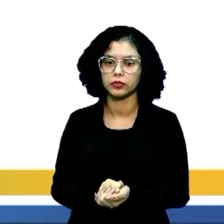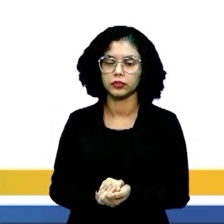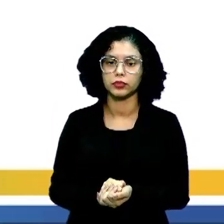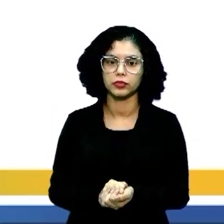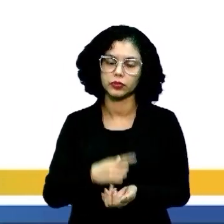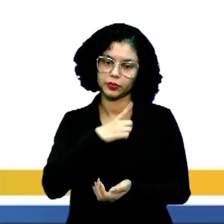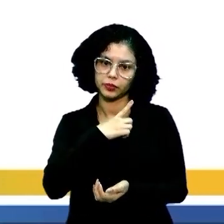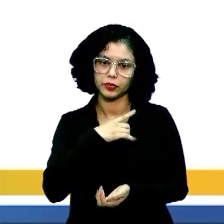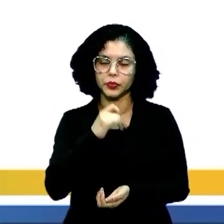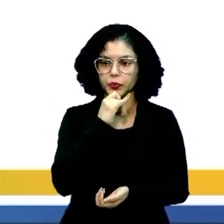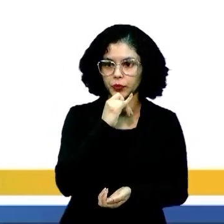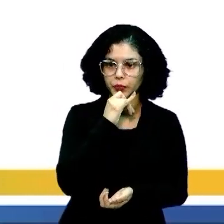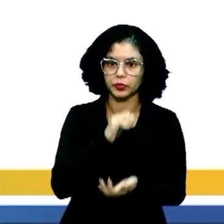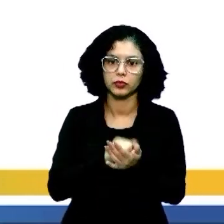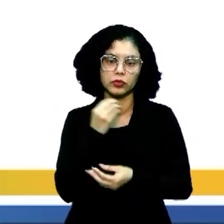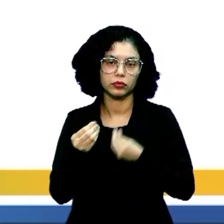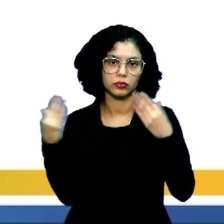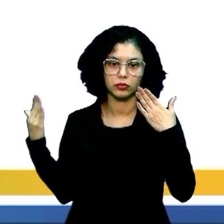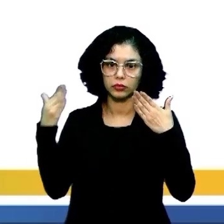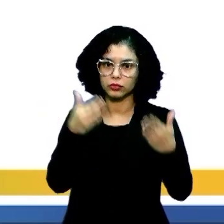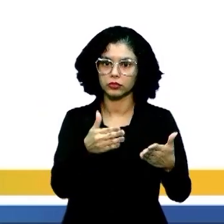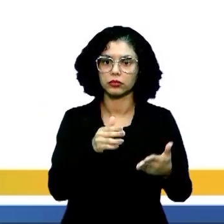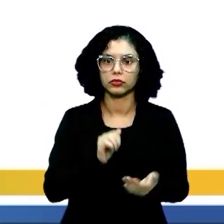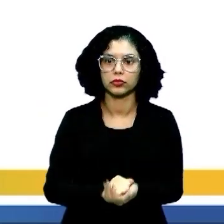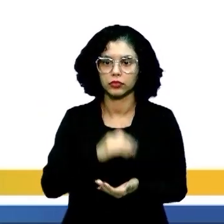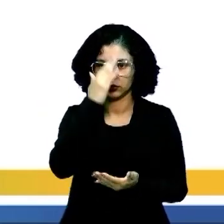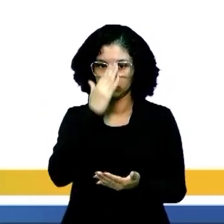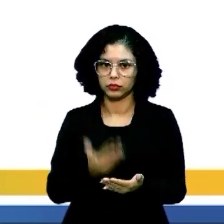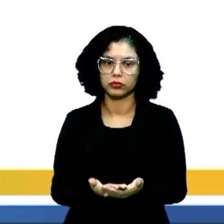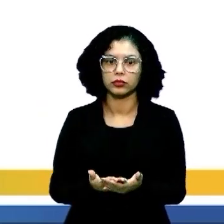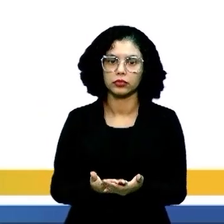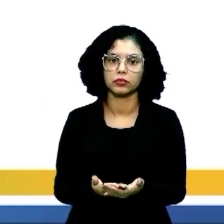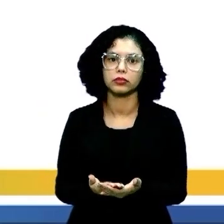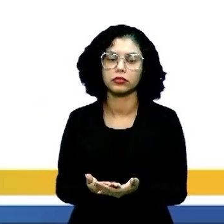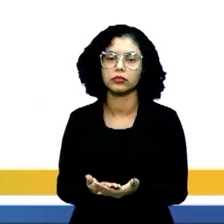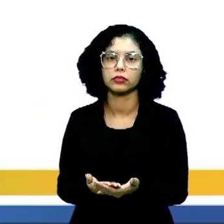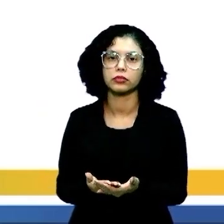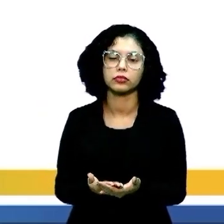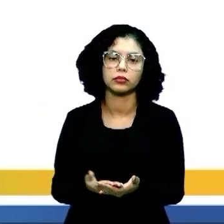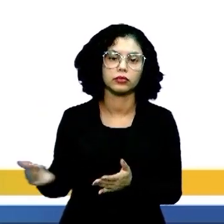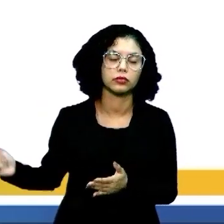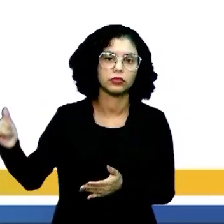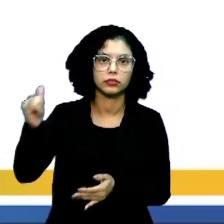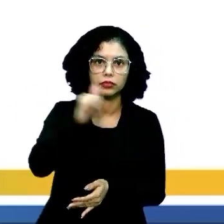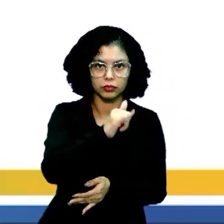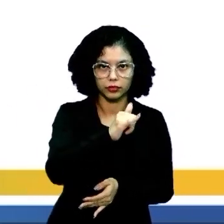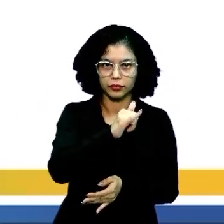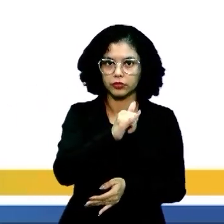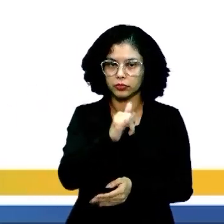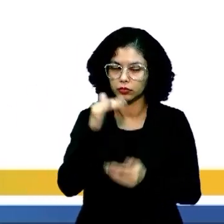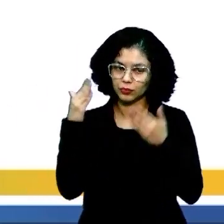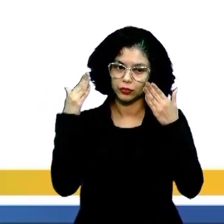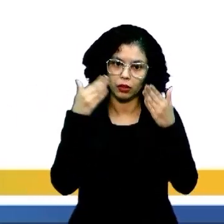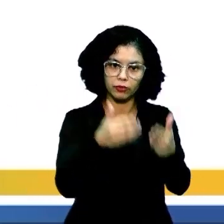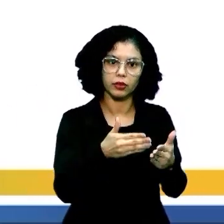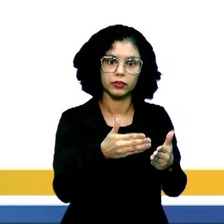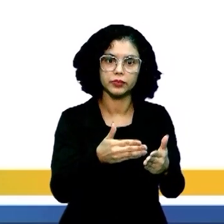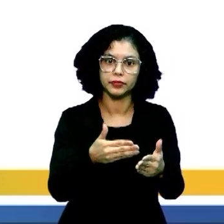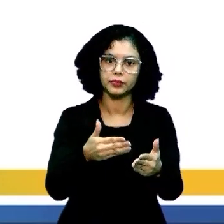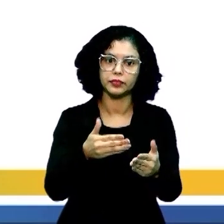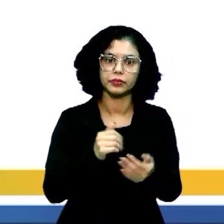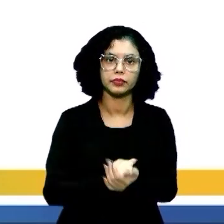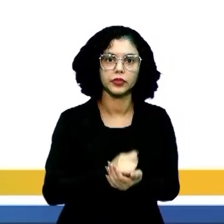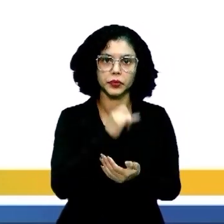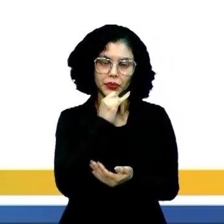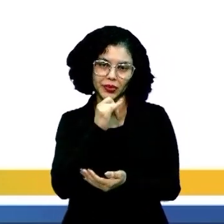que tinham, por exemplo, como objetivo, acredita-se que esse avião, ele tinha destino aí